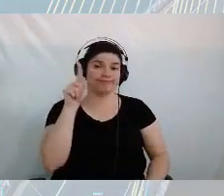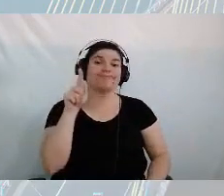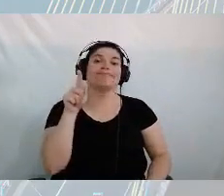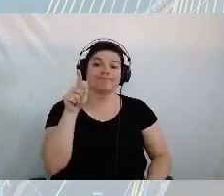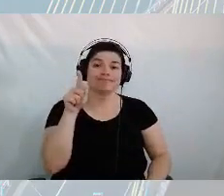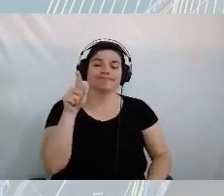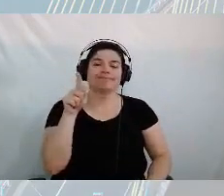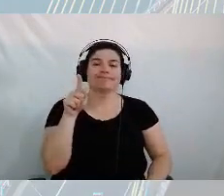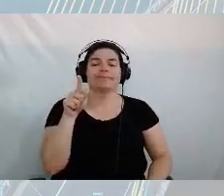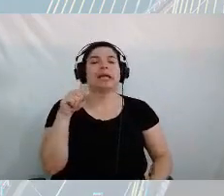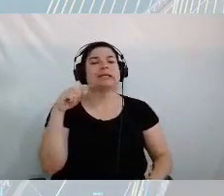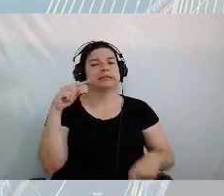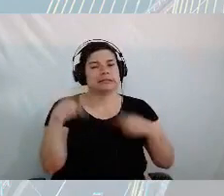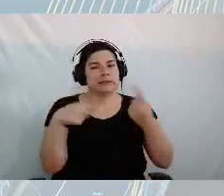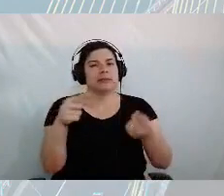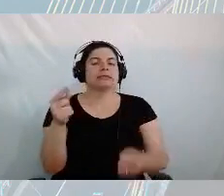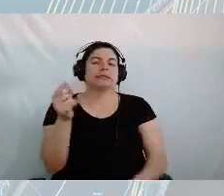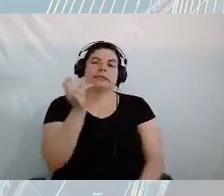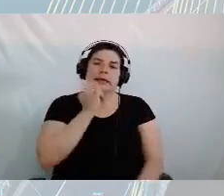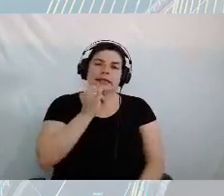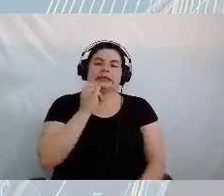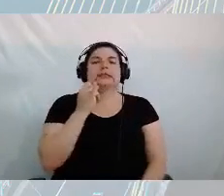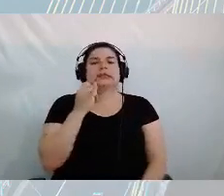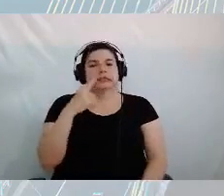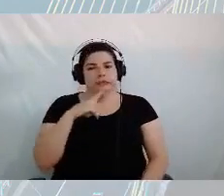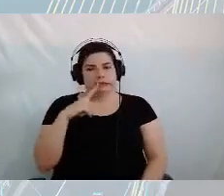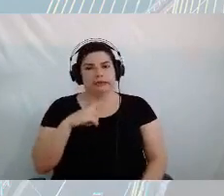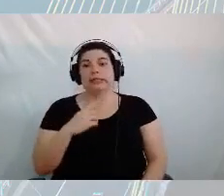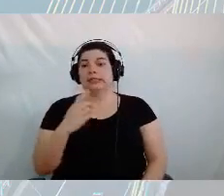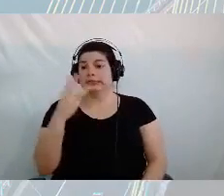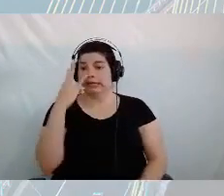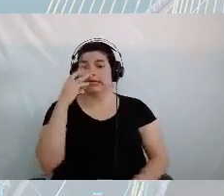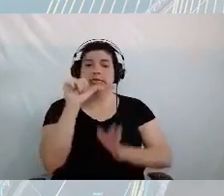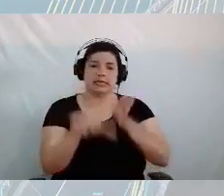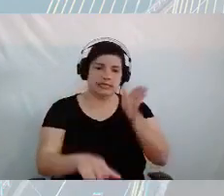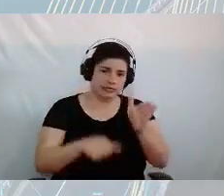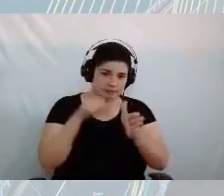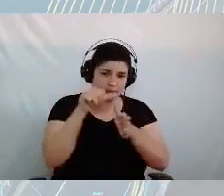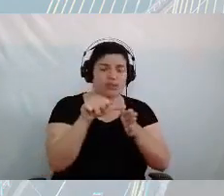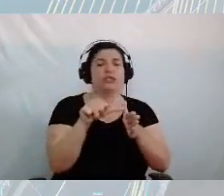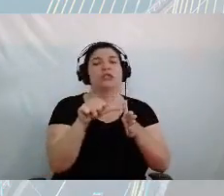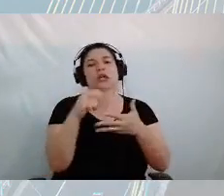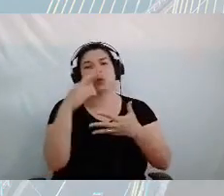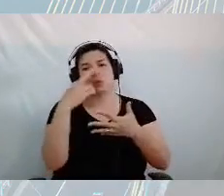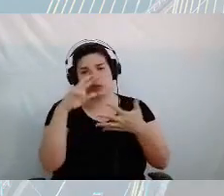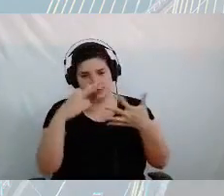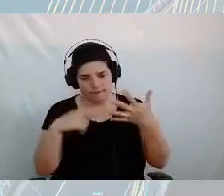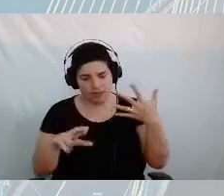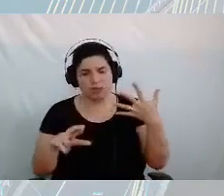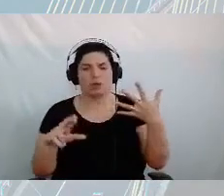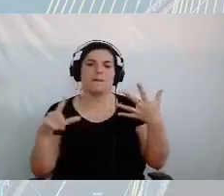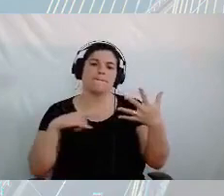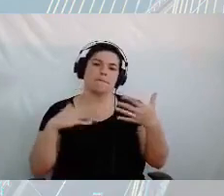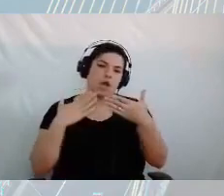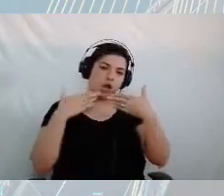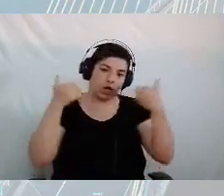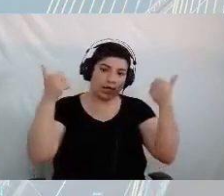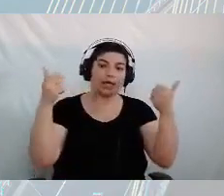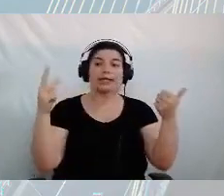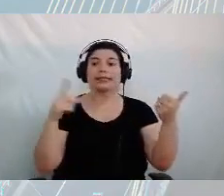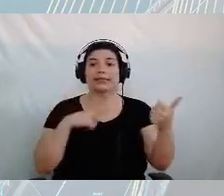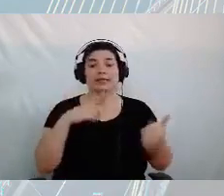Depois de tanto teste, foram 3 sprints, correções, reviews, melhorias, e chegou o grande